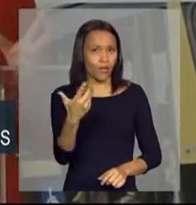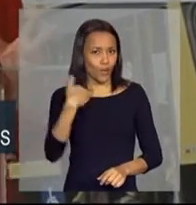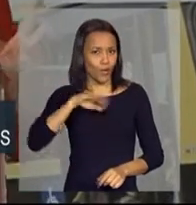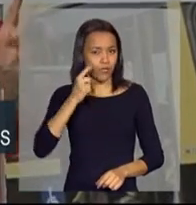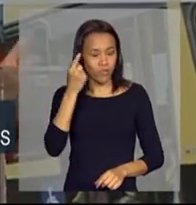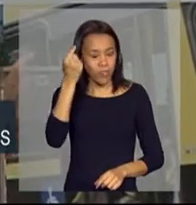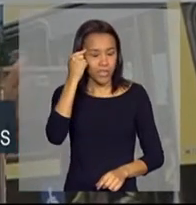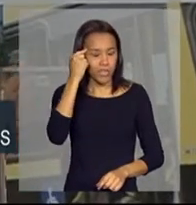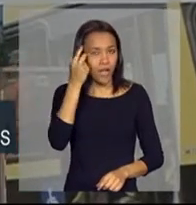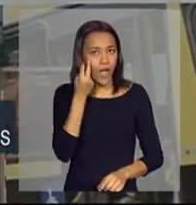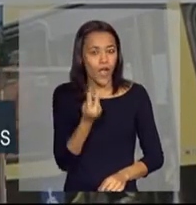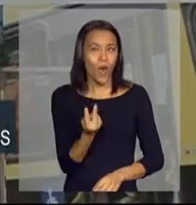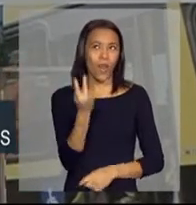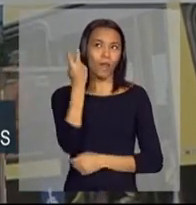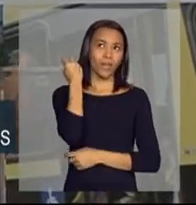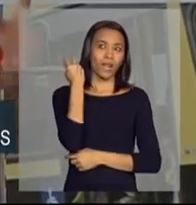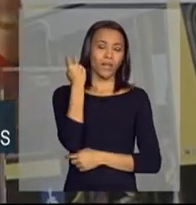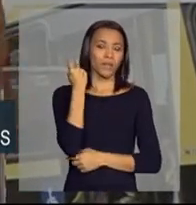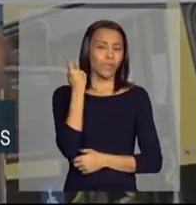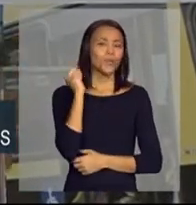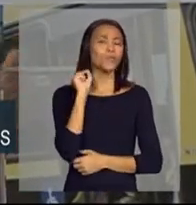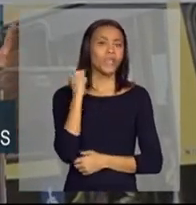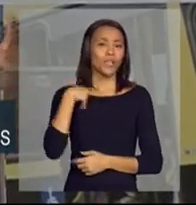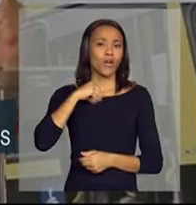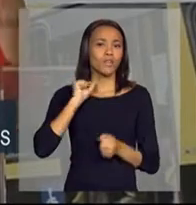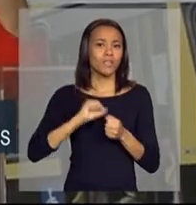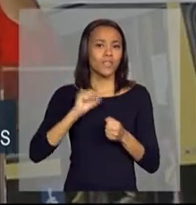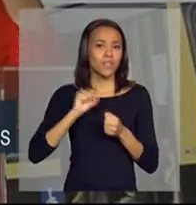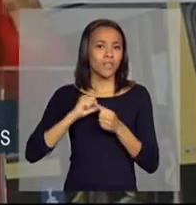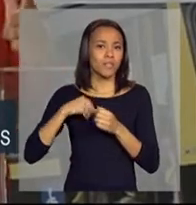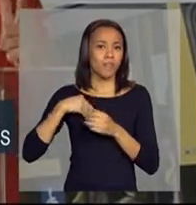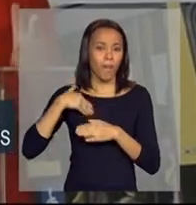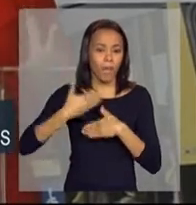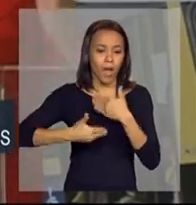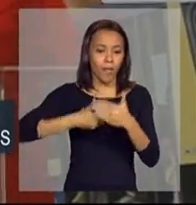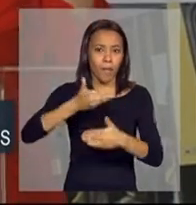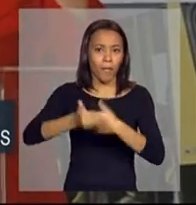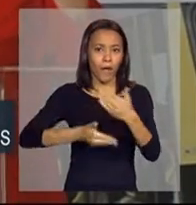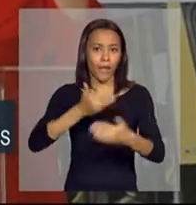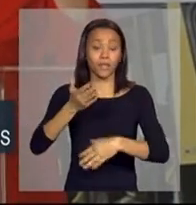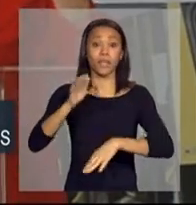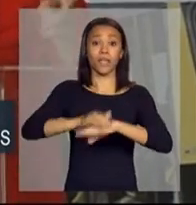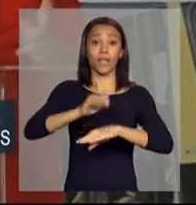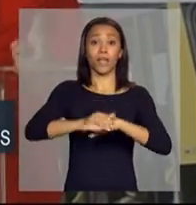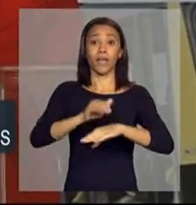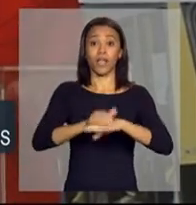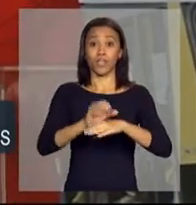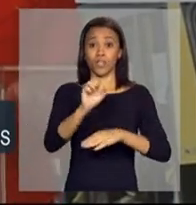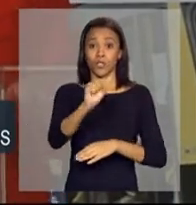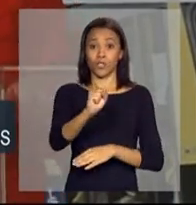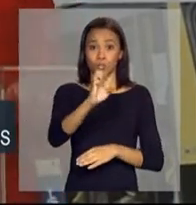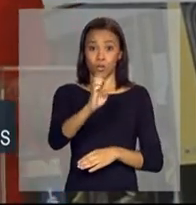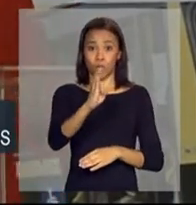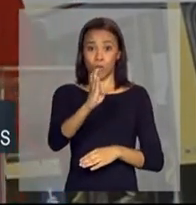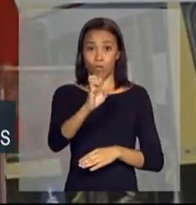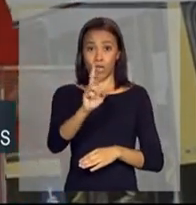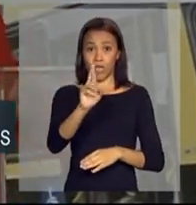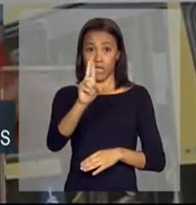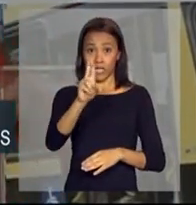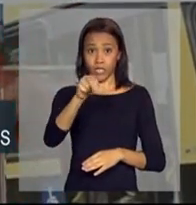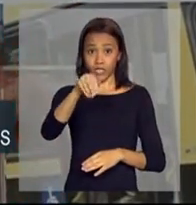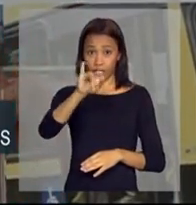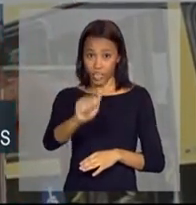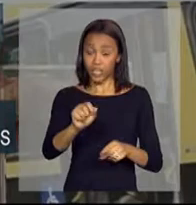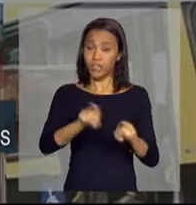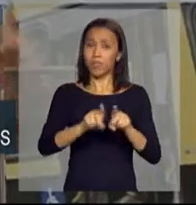para trás e ver o que fizemos para construir a nossa soberania, o nosso desenvolvimento e o bem-estar